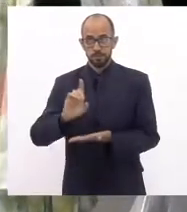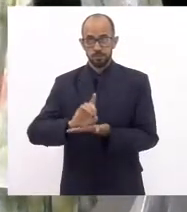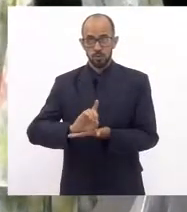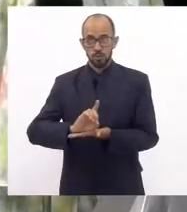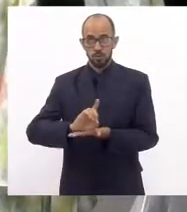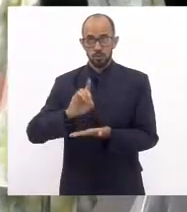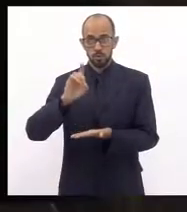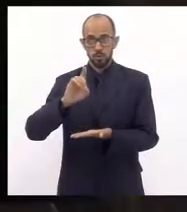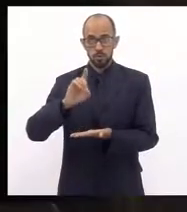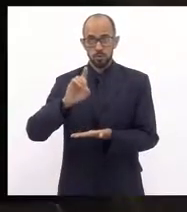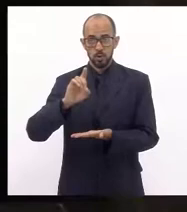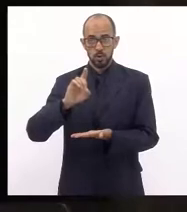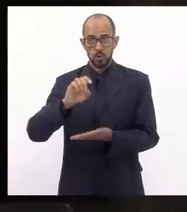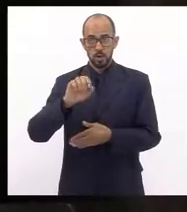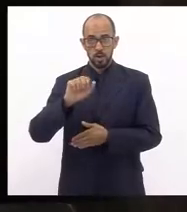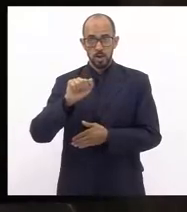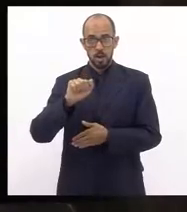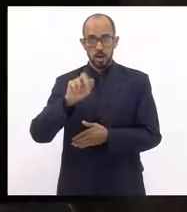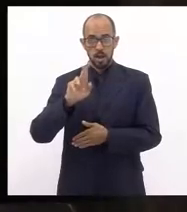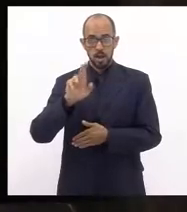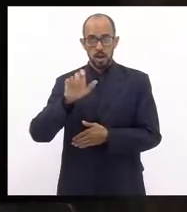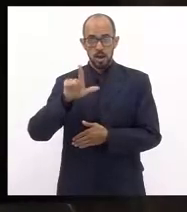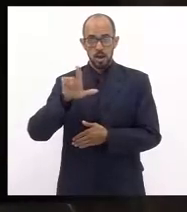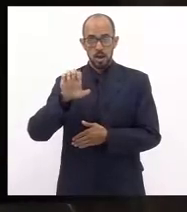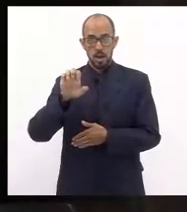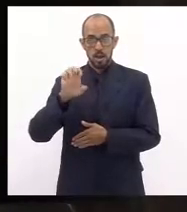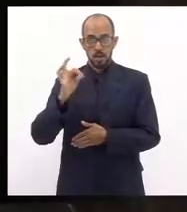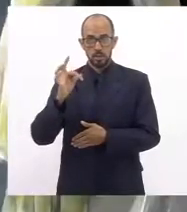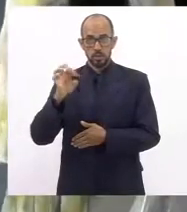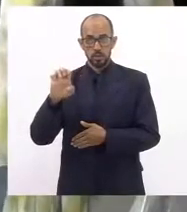Doutora Arlete Mota.